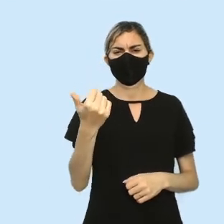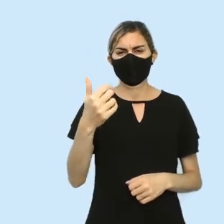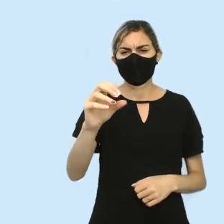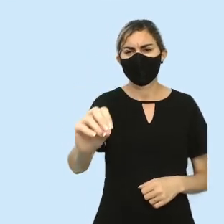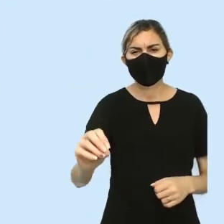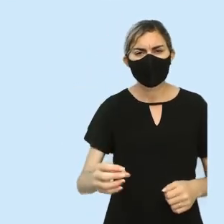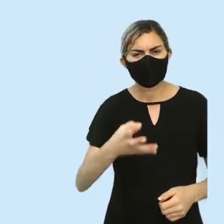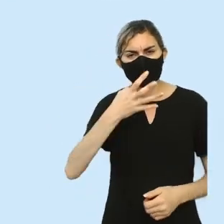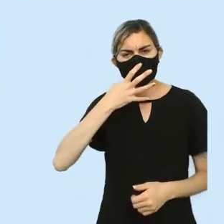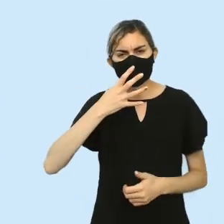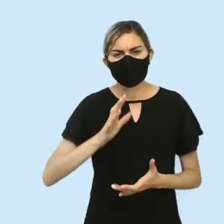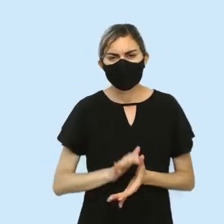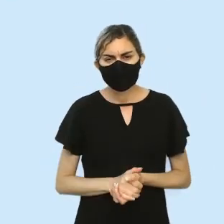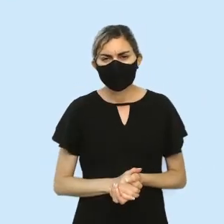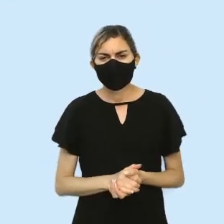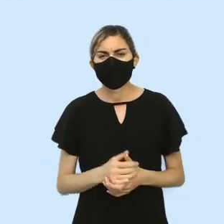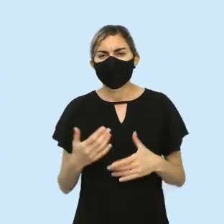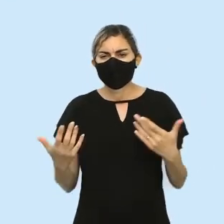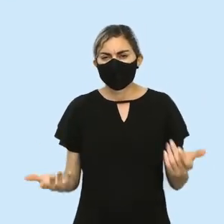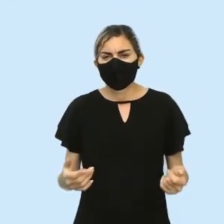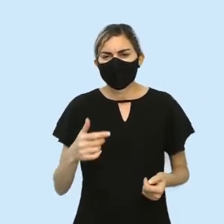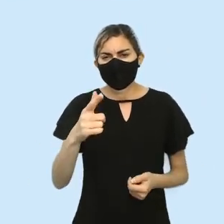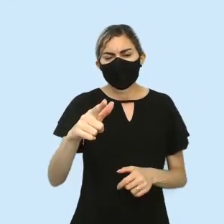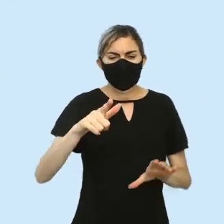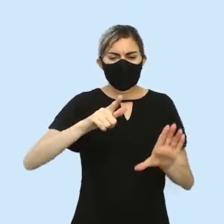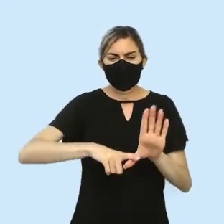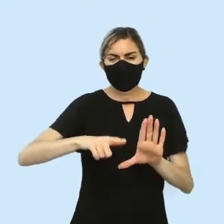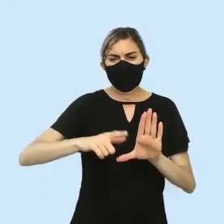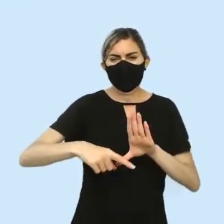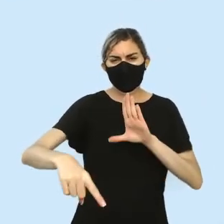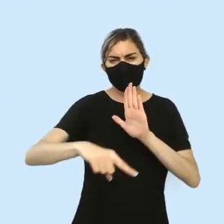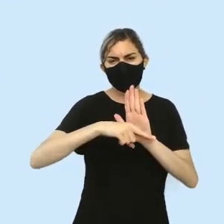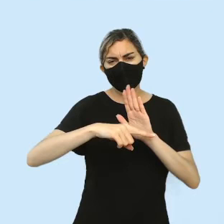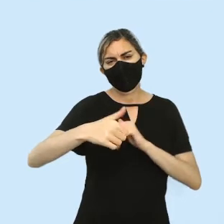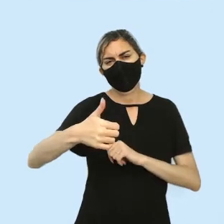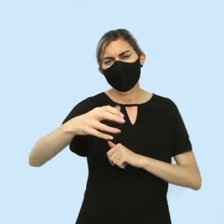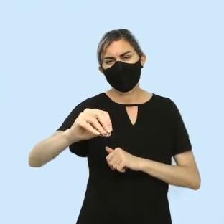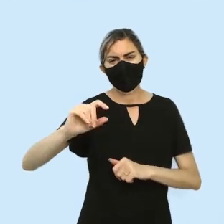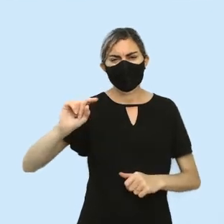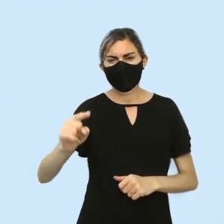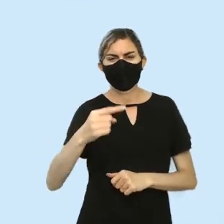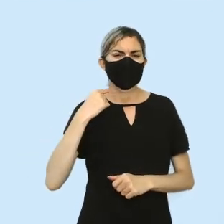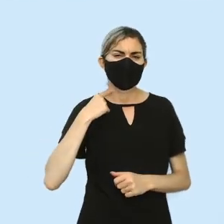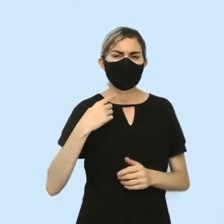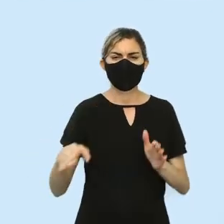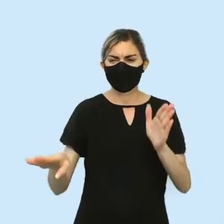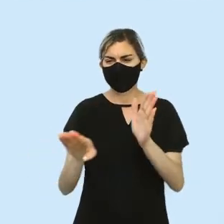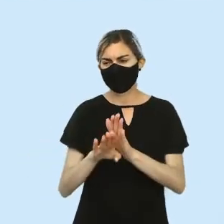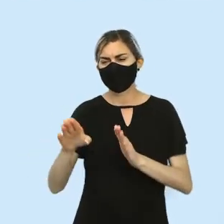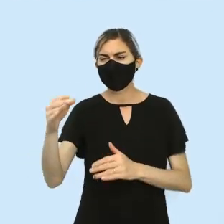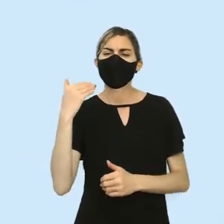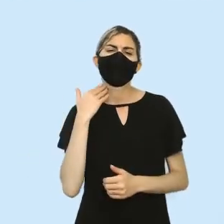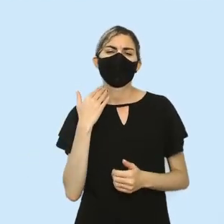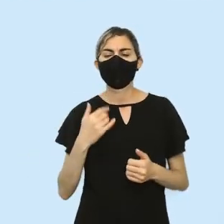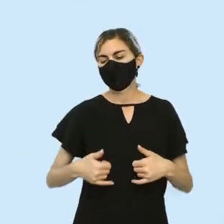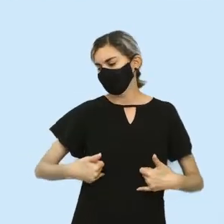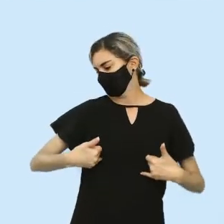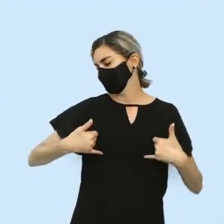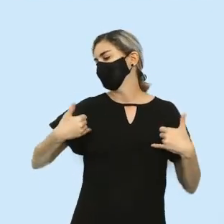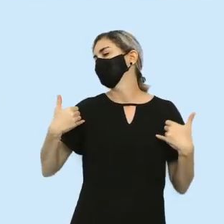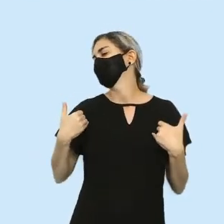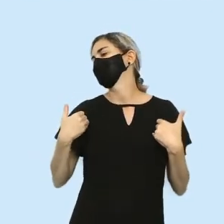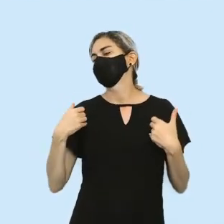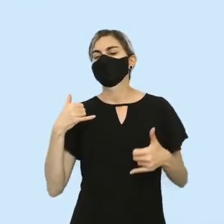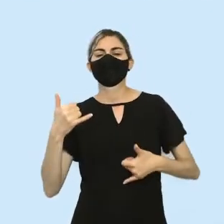Meu irmão, quanta dívida. Tu estava devendo 10 mil reais. Aí chegou a Aninha lá no banco, toda amostrada, no